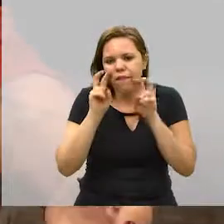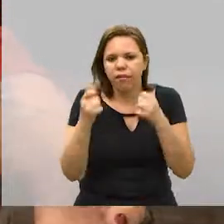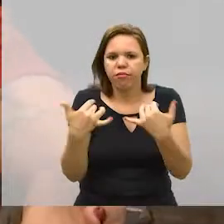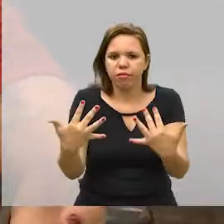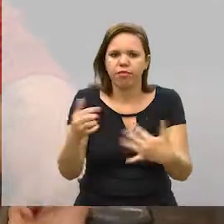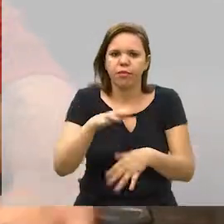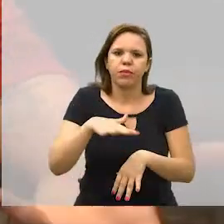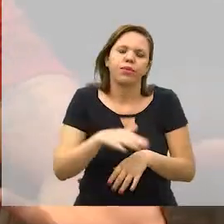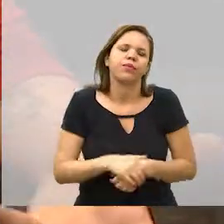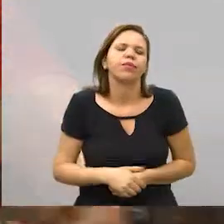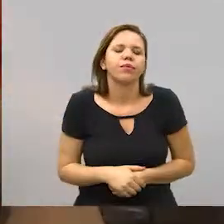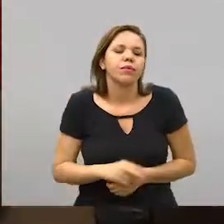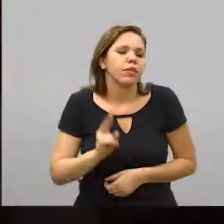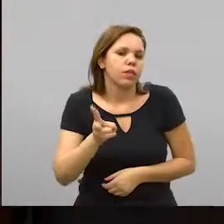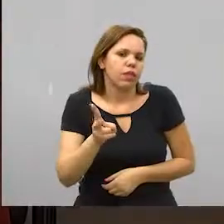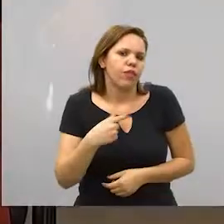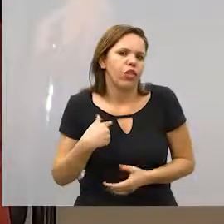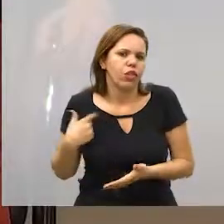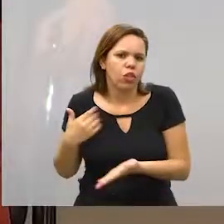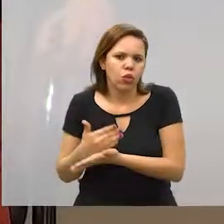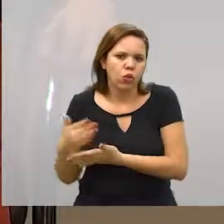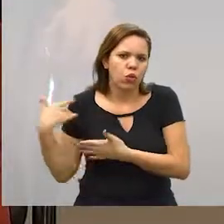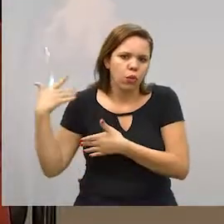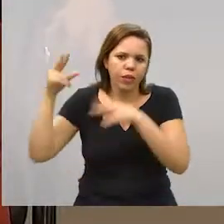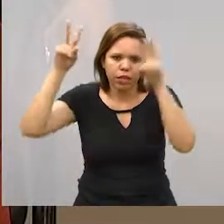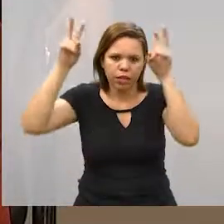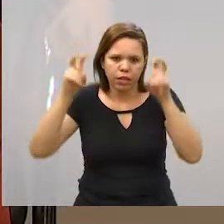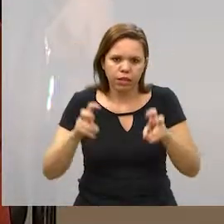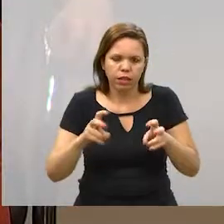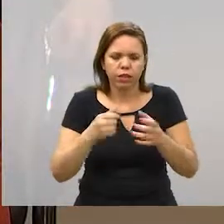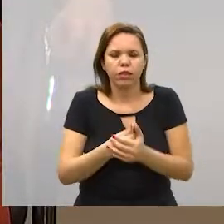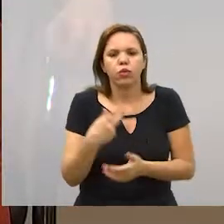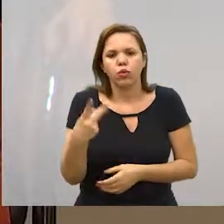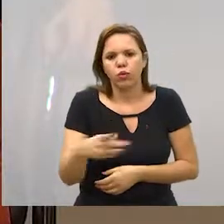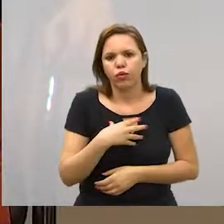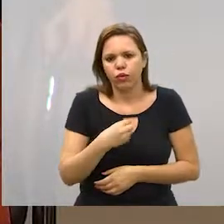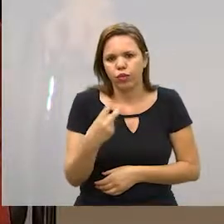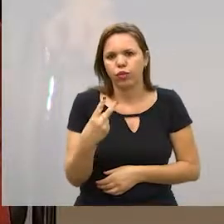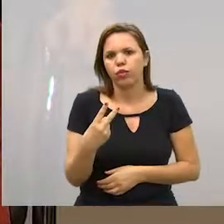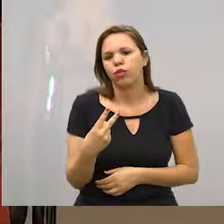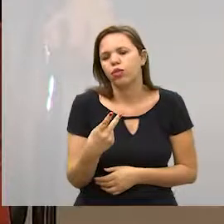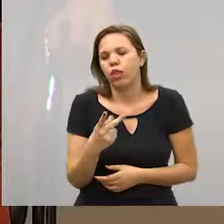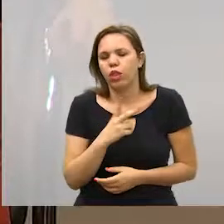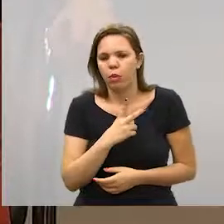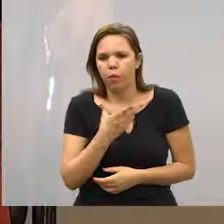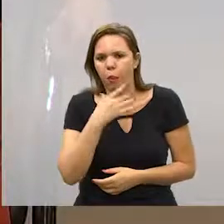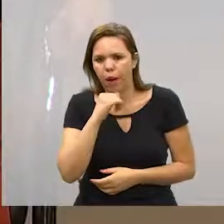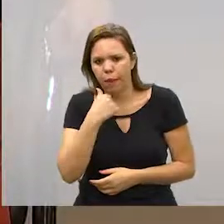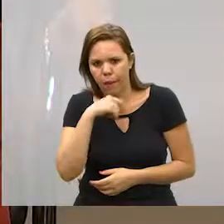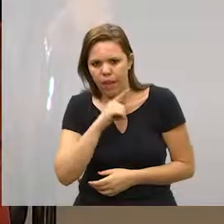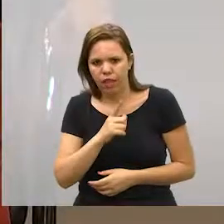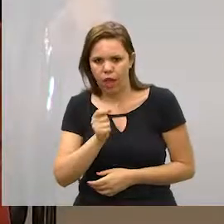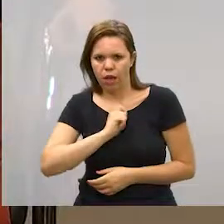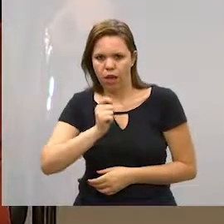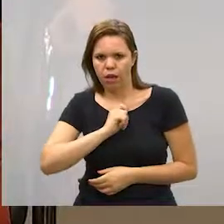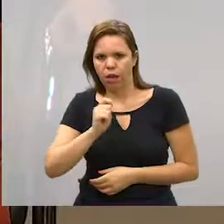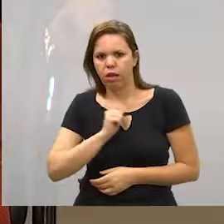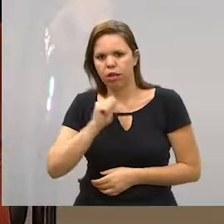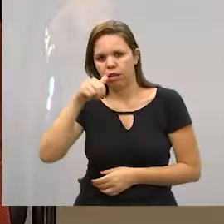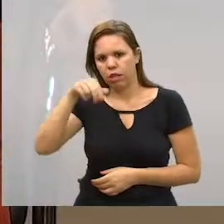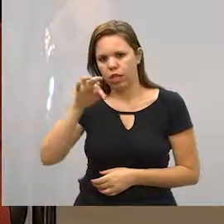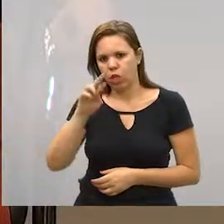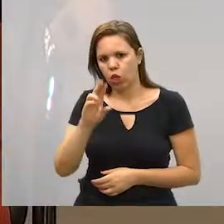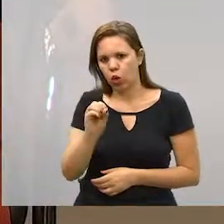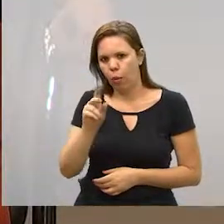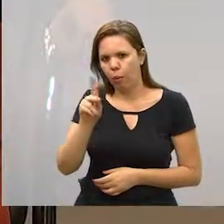crianças, né, de uma forma geral. Sempre foi desde o começo essa temática, porque eu sou filha de 2 antropólogos que, enfim, fundaram